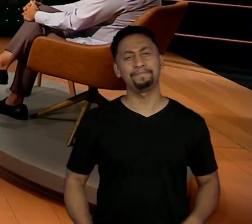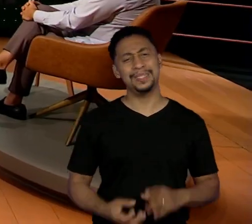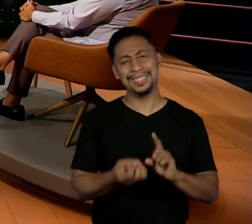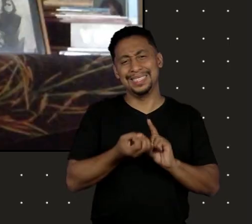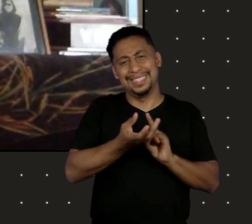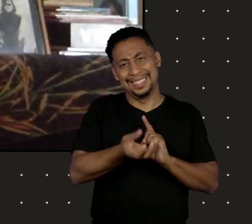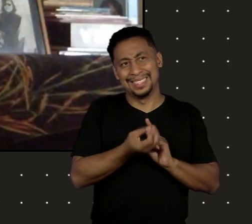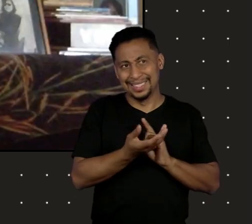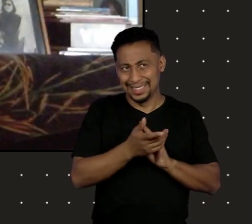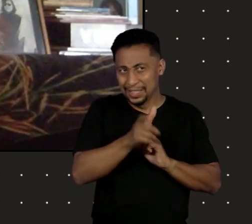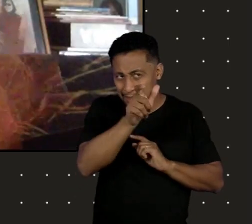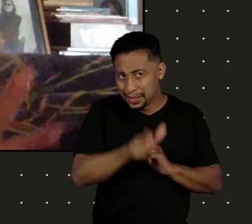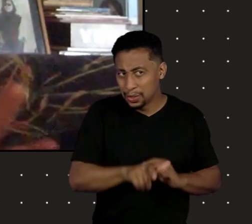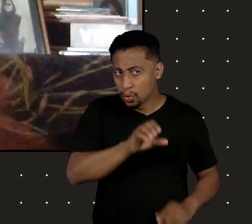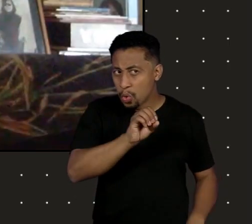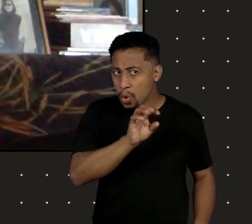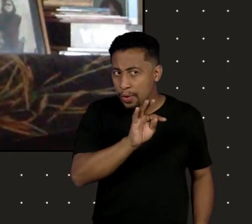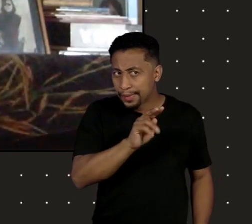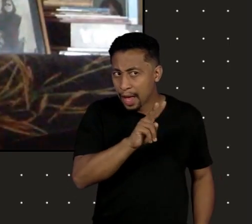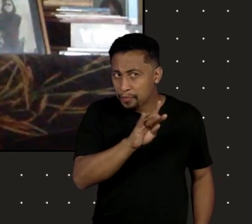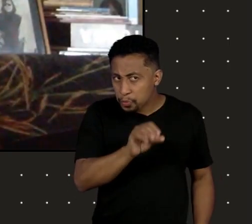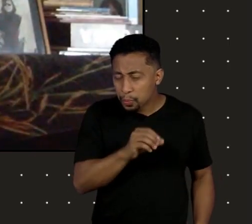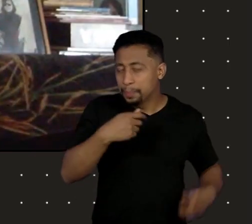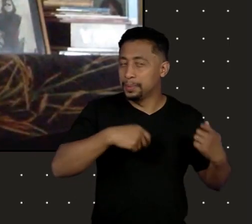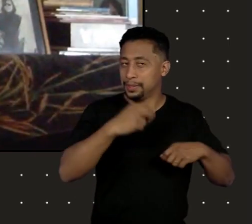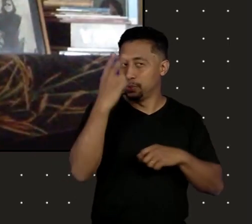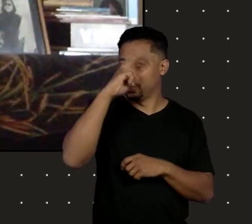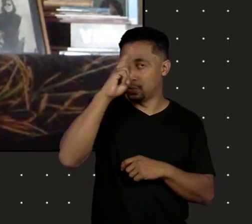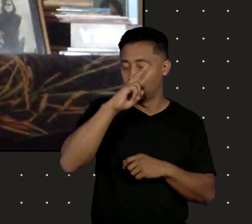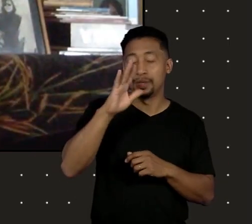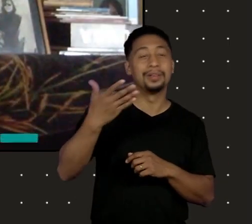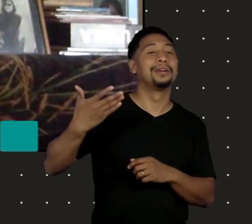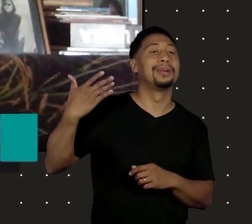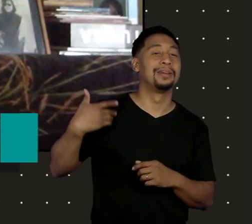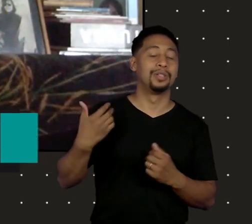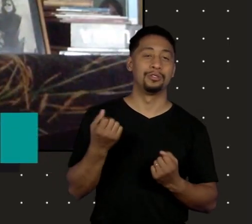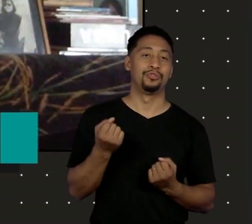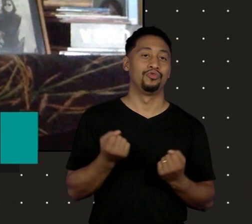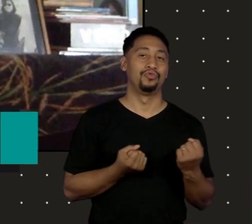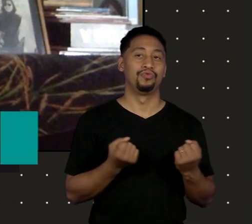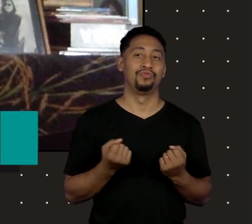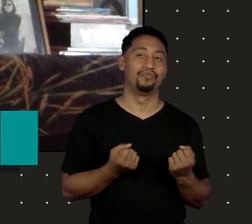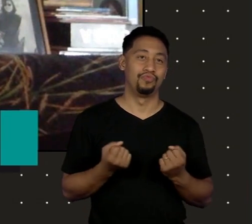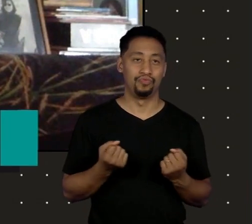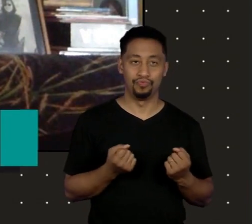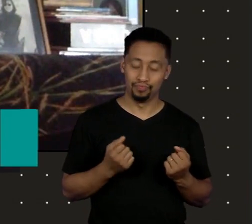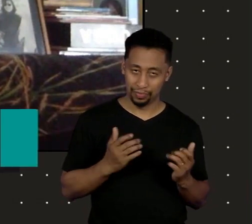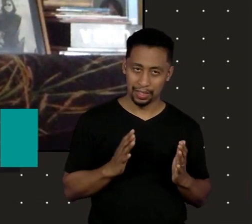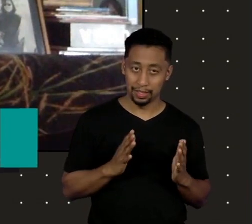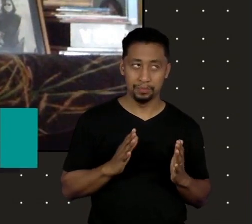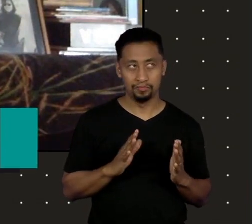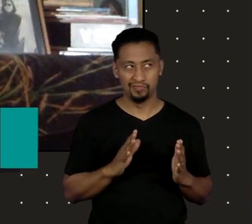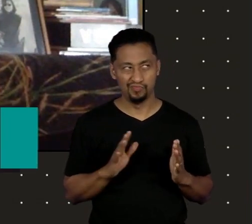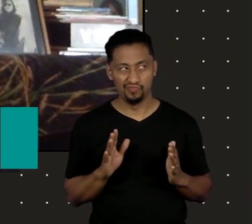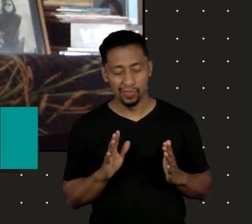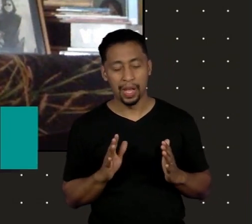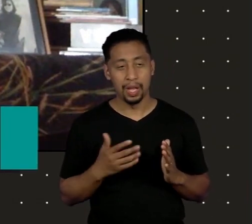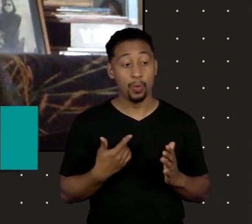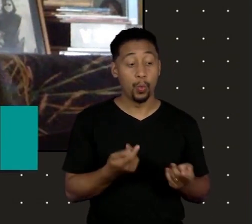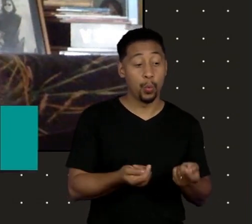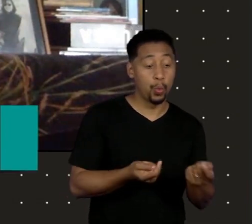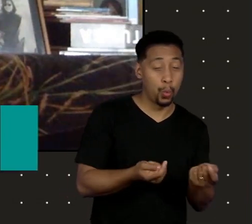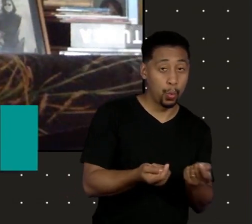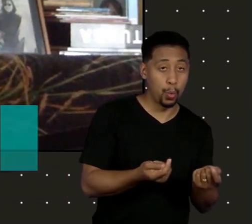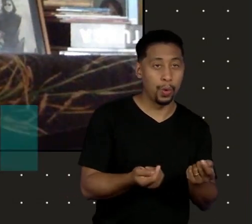o Otávio, eu tenho que começar contando uma história. Quando eu estava dirigindo uma prática de montagem na Cal, um dia, na sala